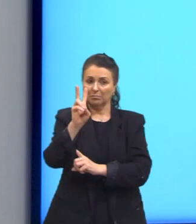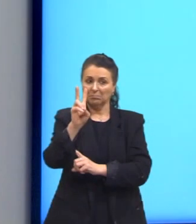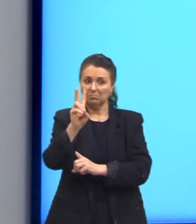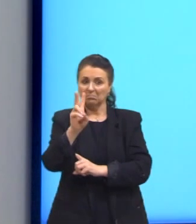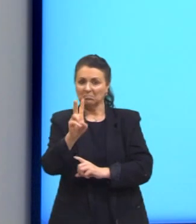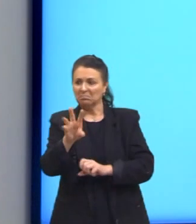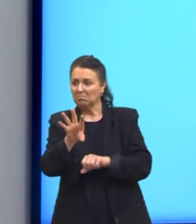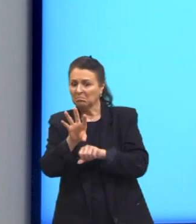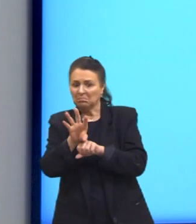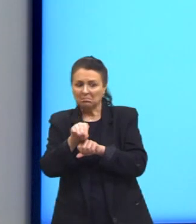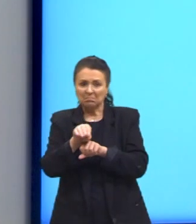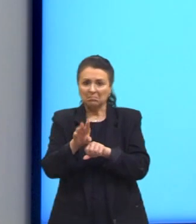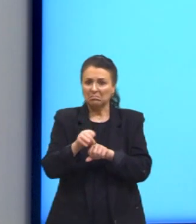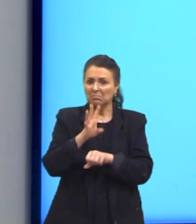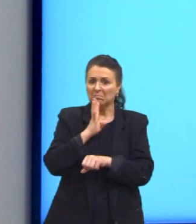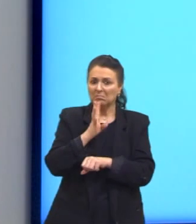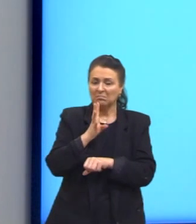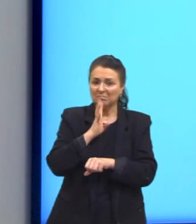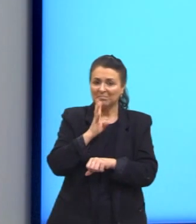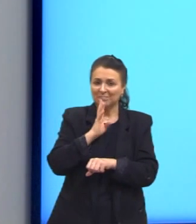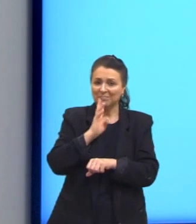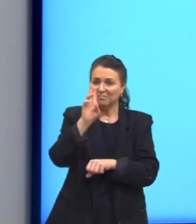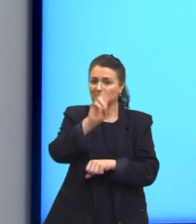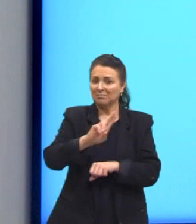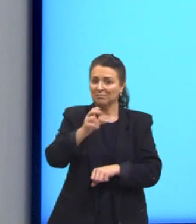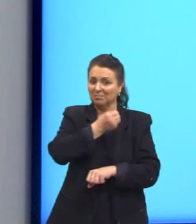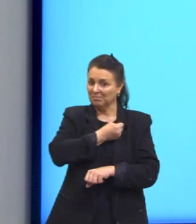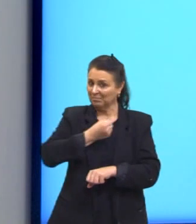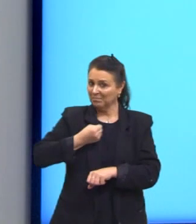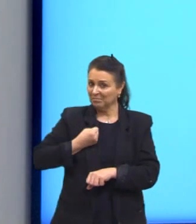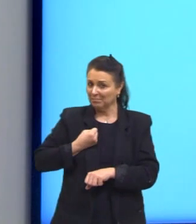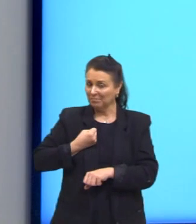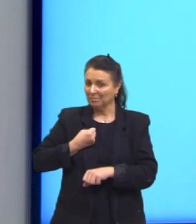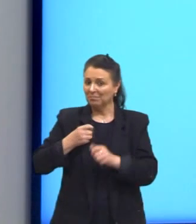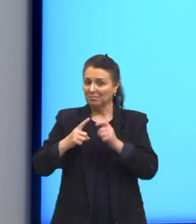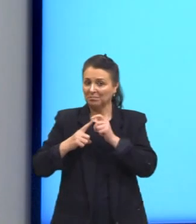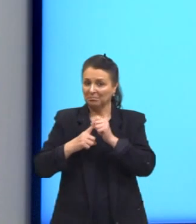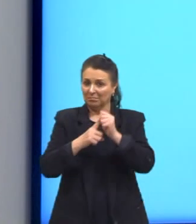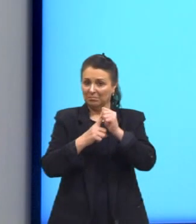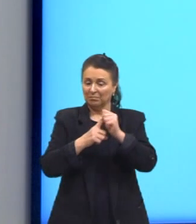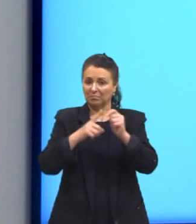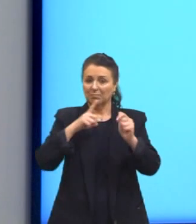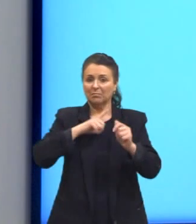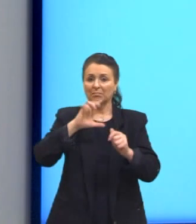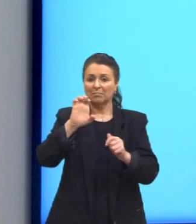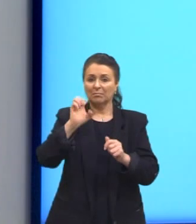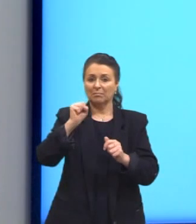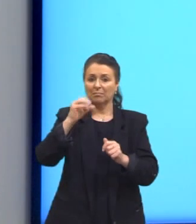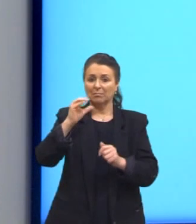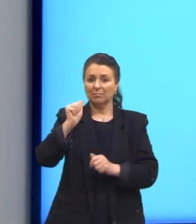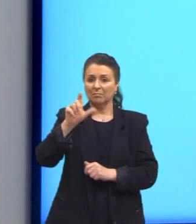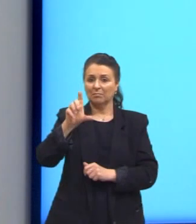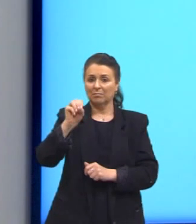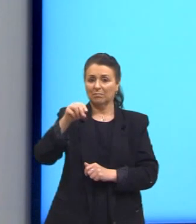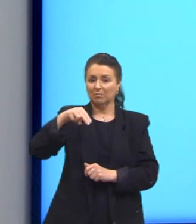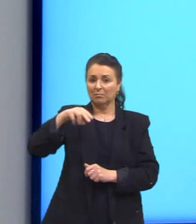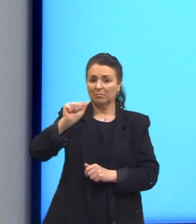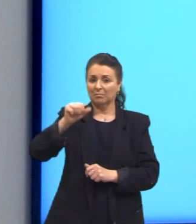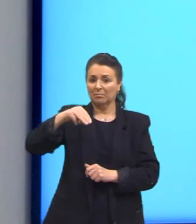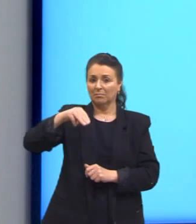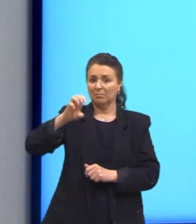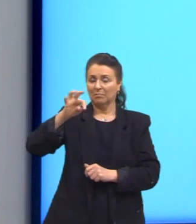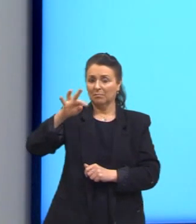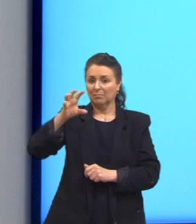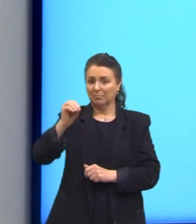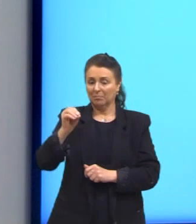incógnita por meio do determinante. Há também o que nós chamamos de escalonamento da matriz, no qual nós